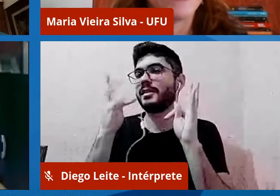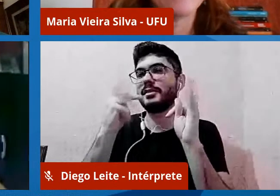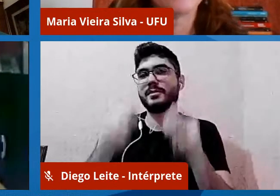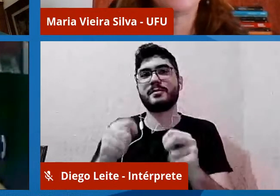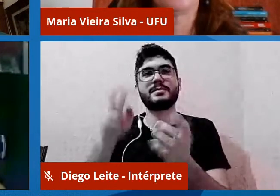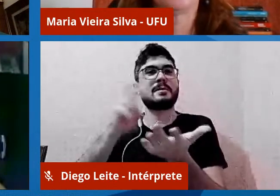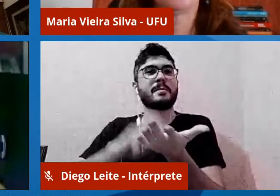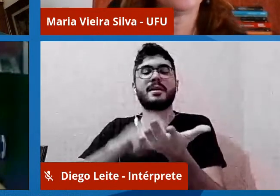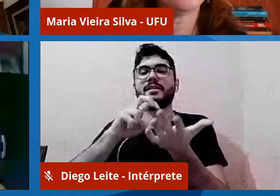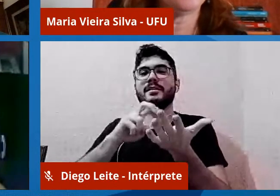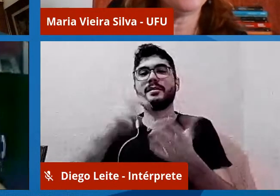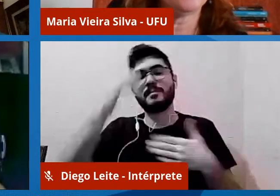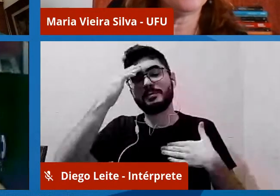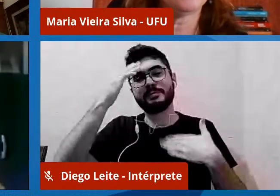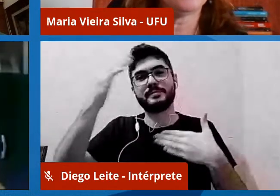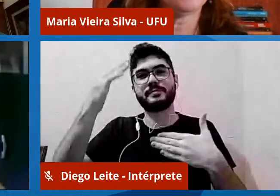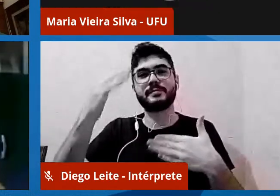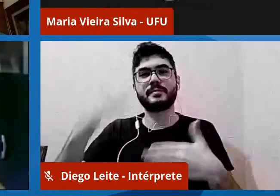Muito obrigada.